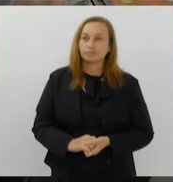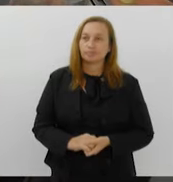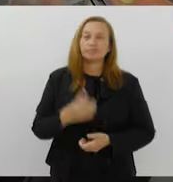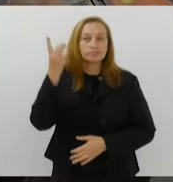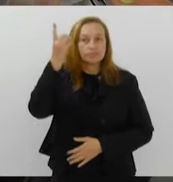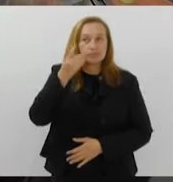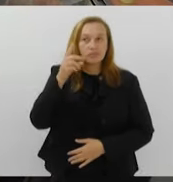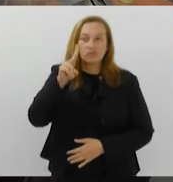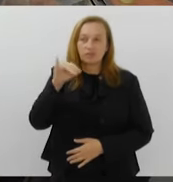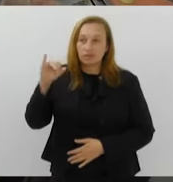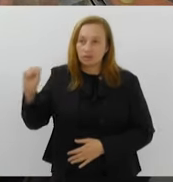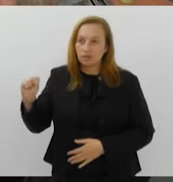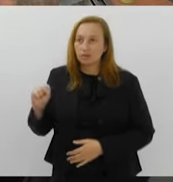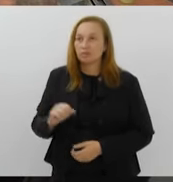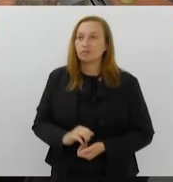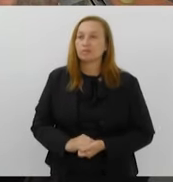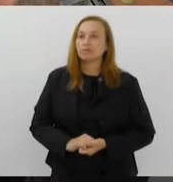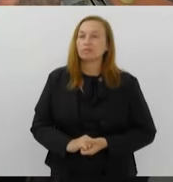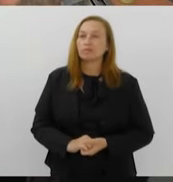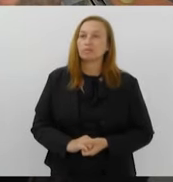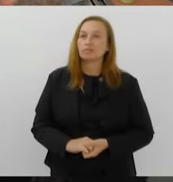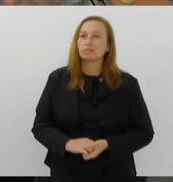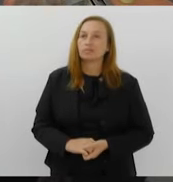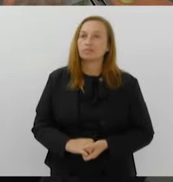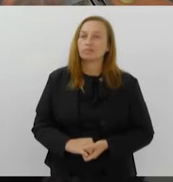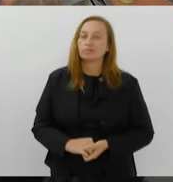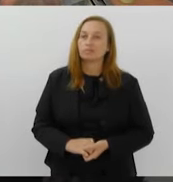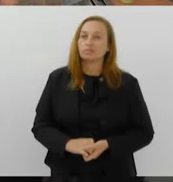Deputado Vinícius Cozzolino.